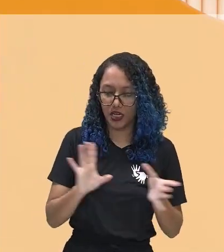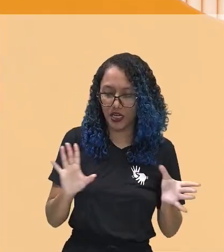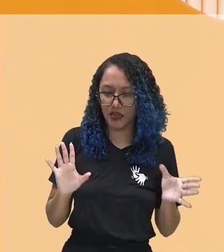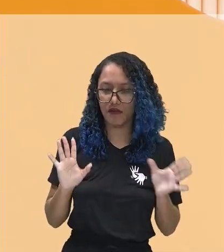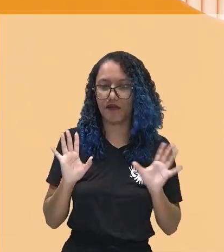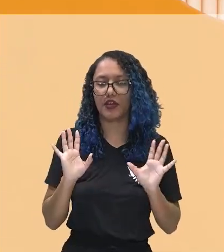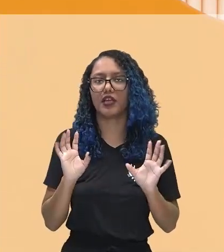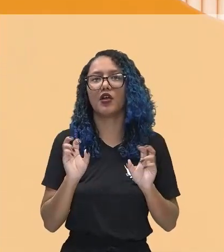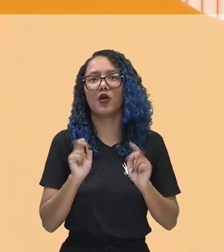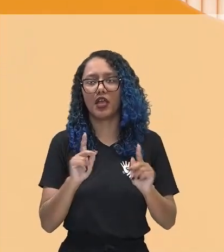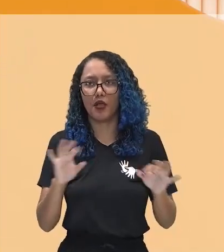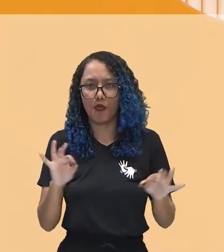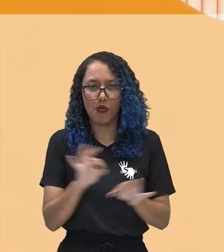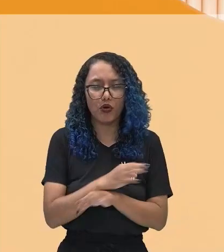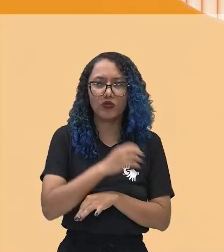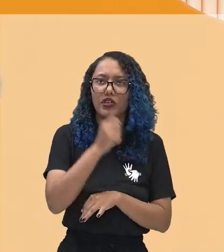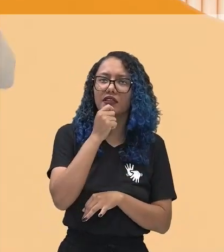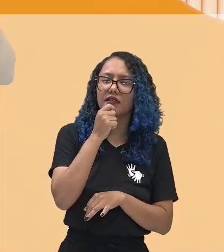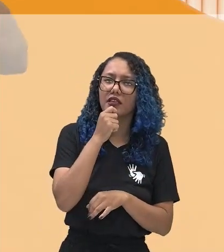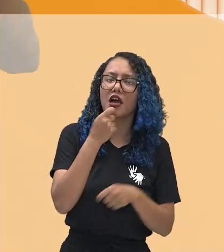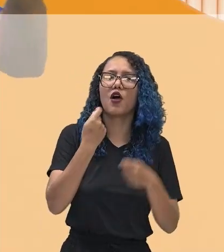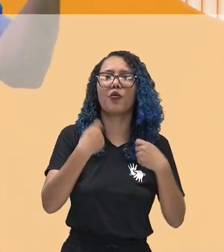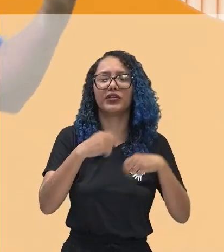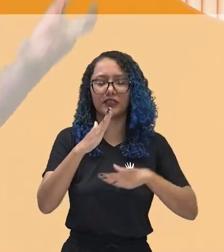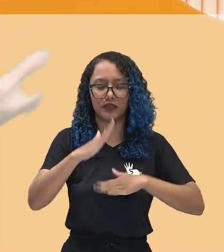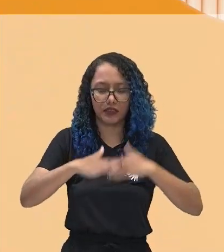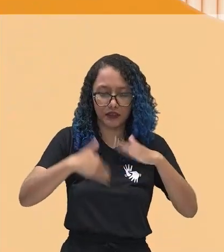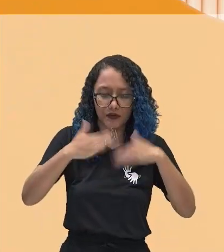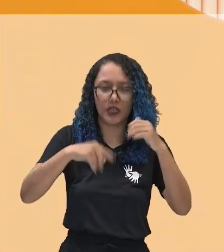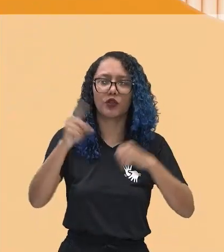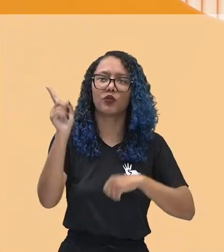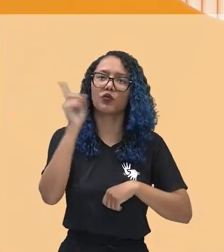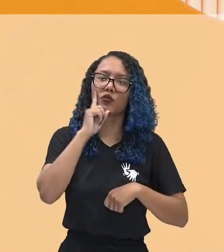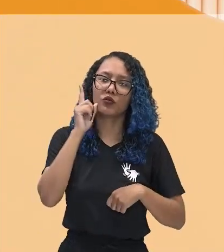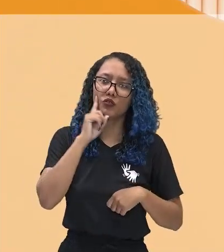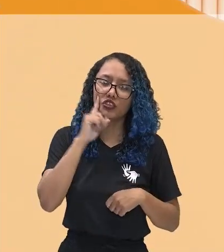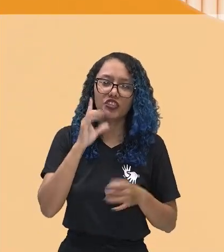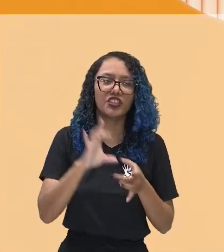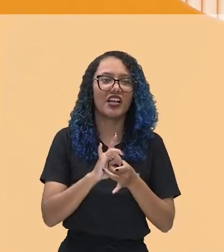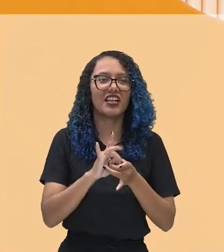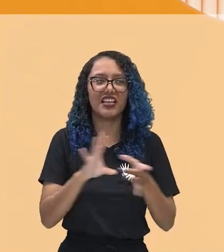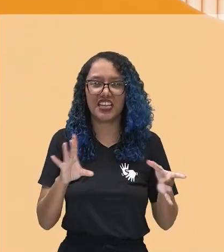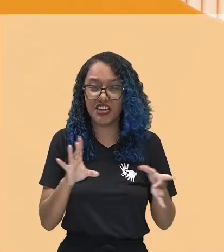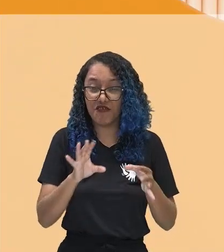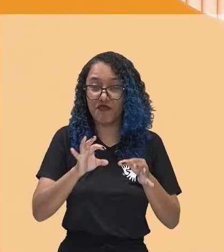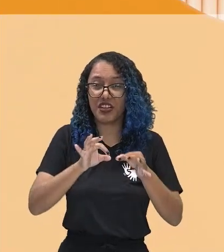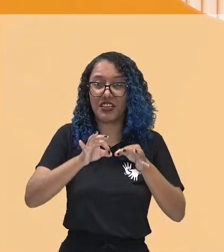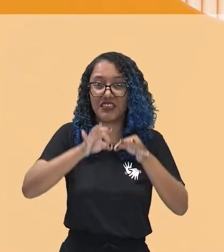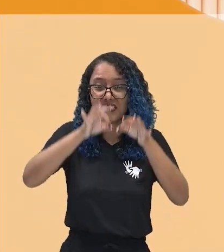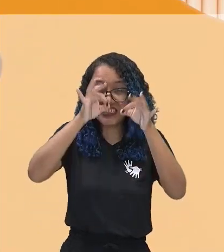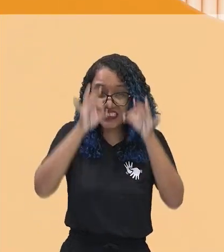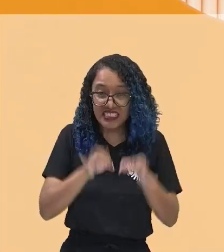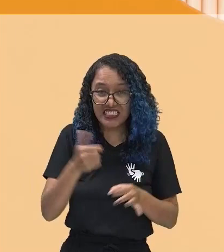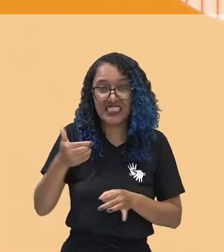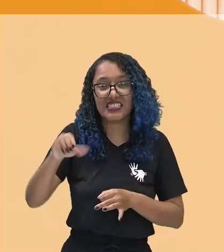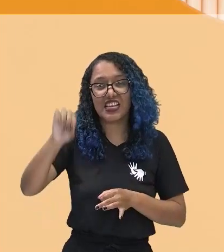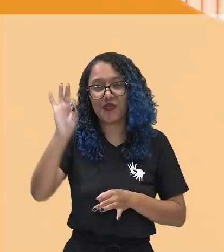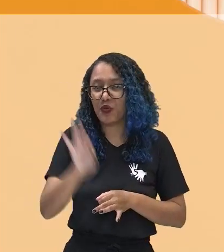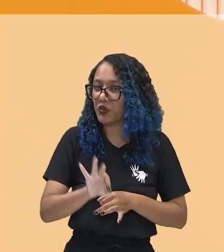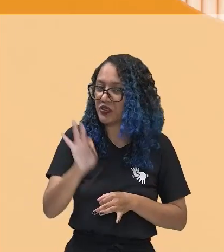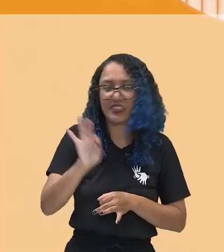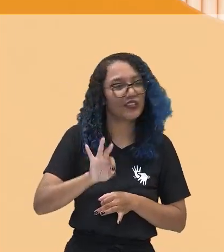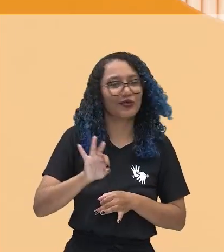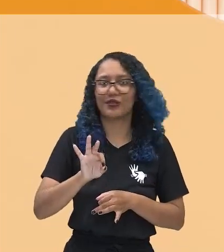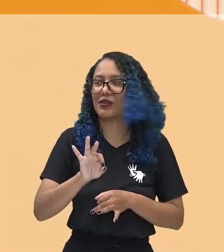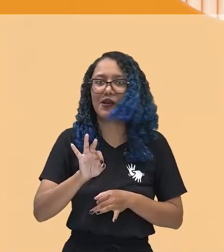né? Eu preciso me construir todos os dias, eu não sou totalmente livre, né? Porque a partir do momento